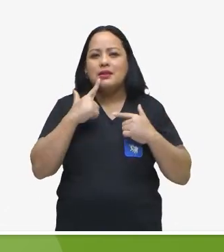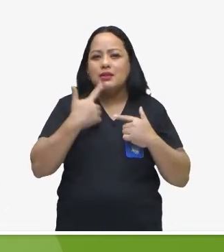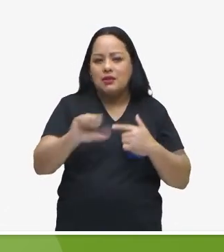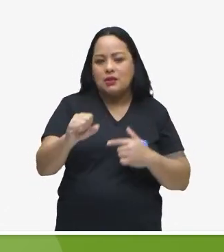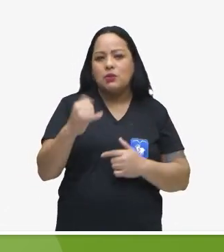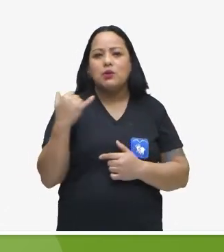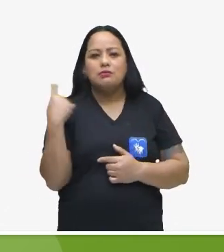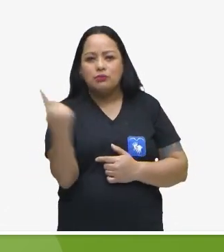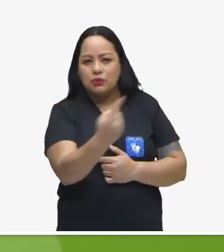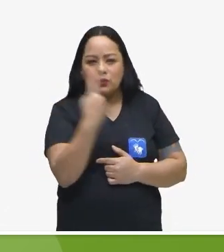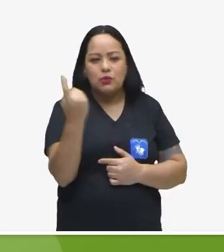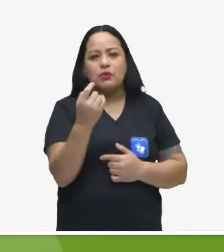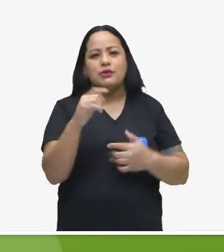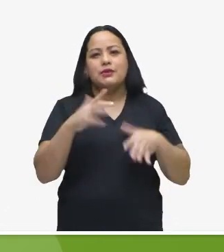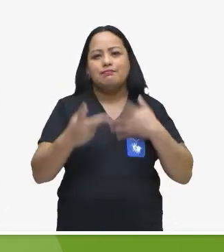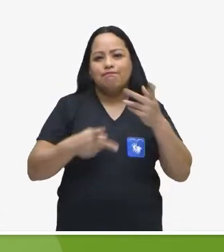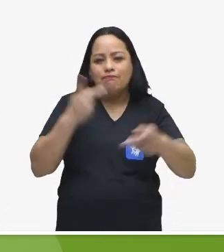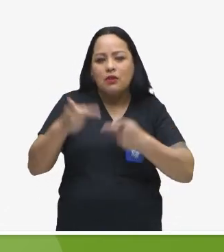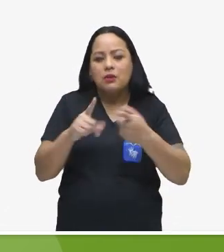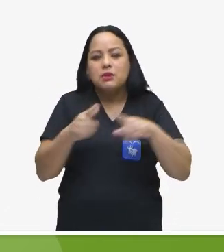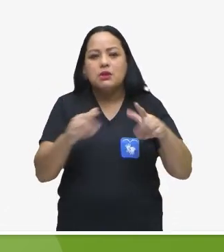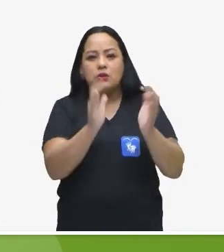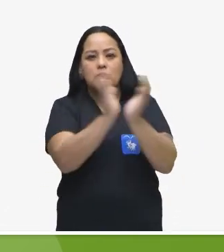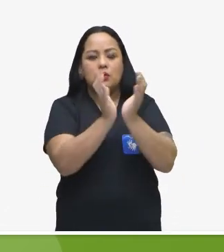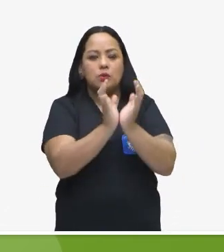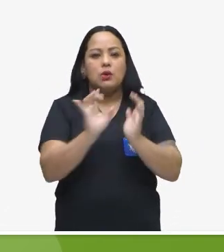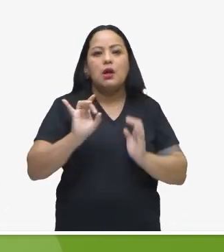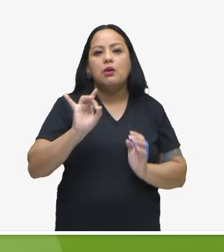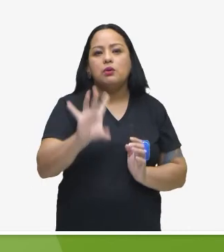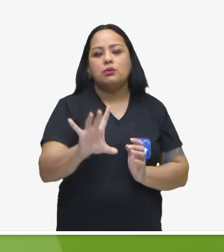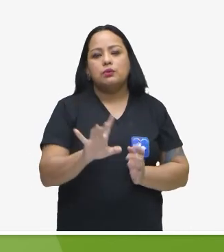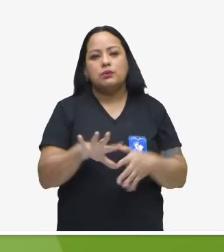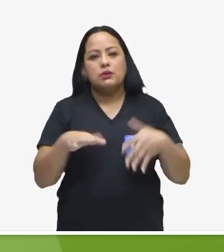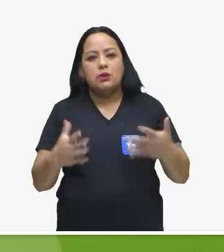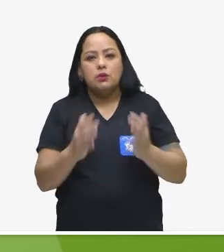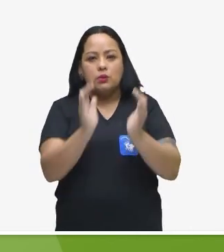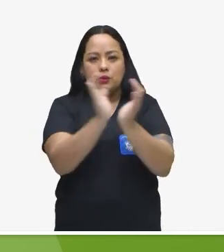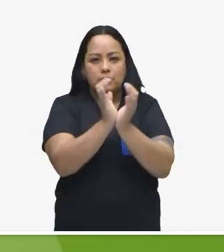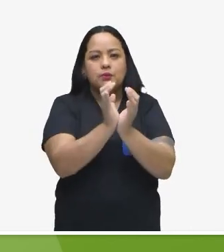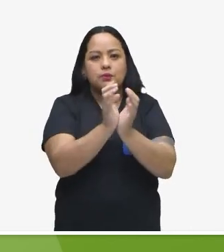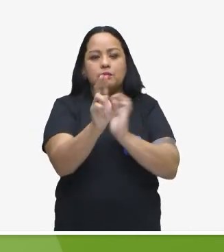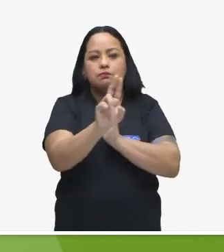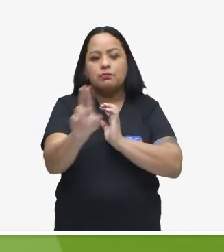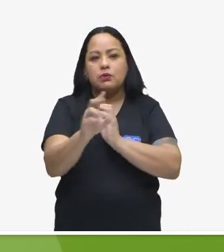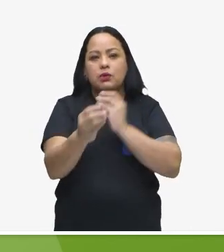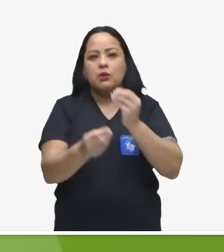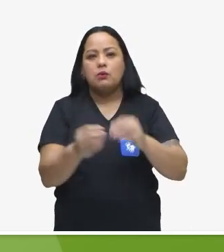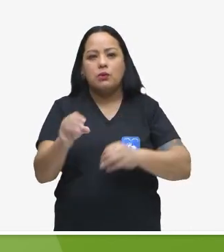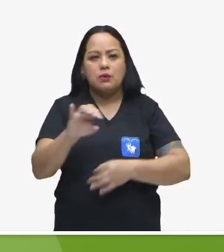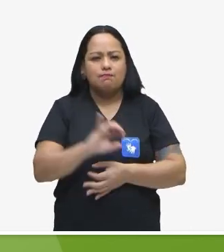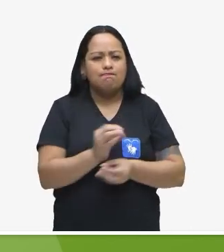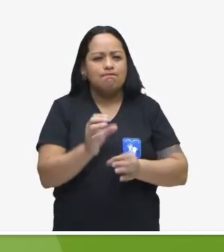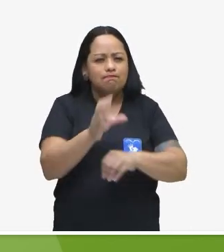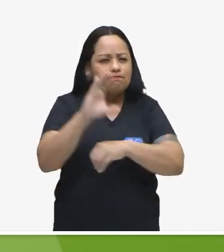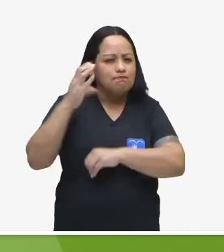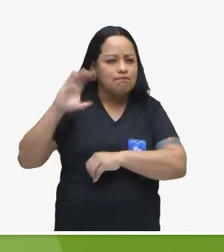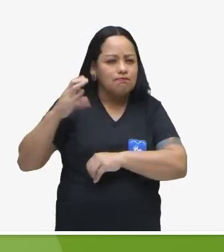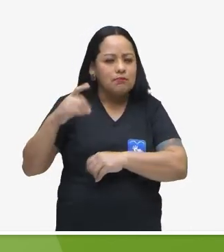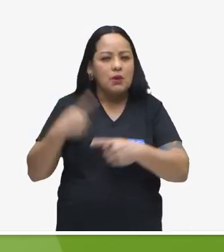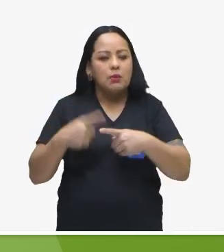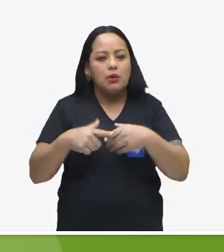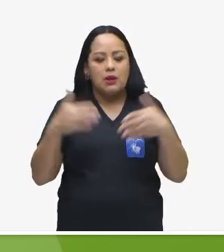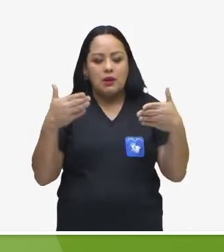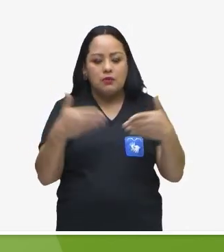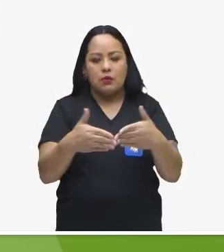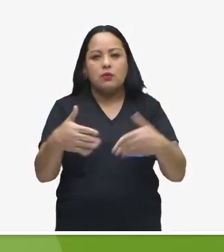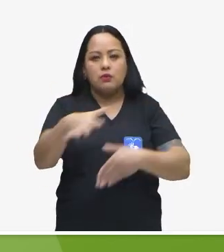mundo, e essa classificação ela é única. Então, a classificação científica que eu utilizo para um animal aqui no Brasil